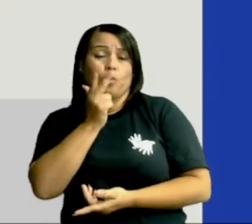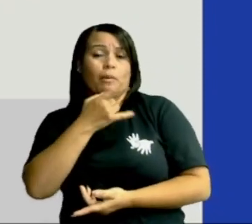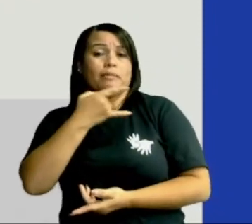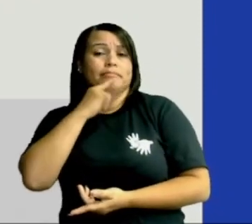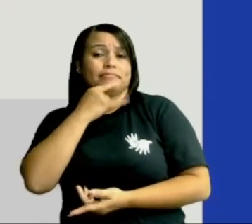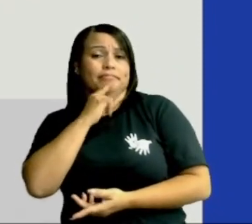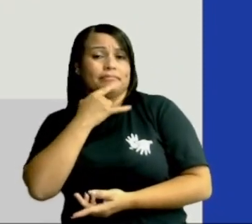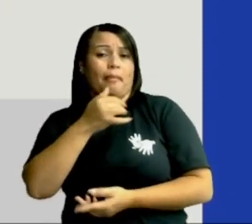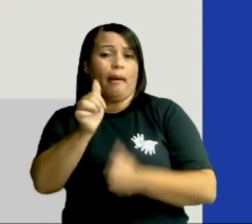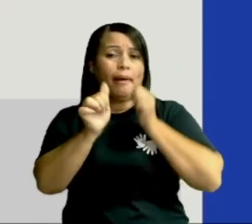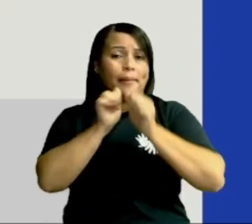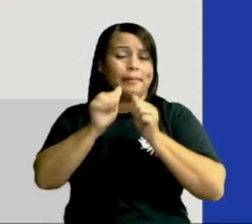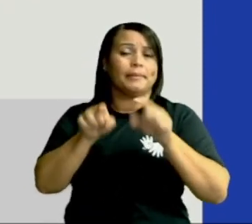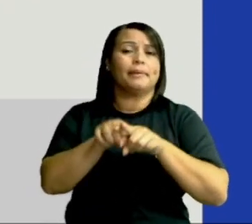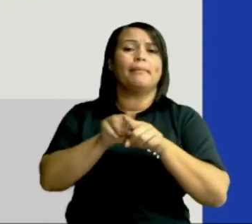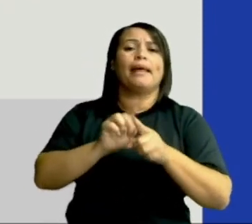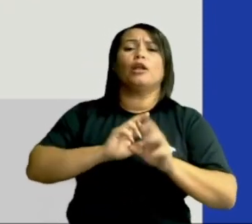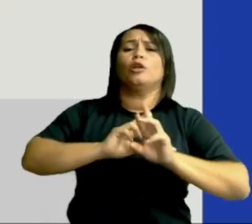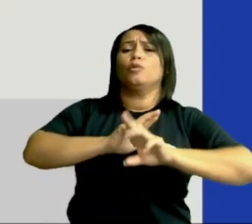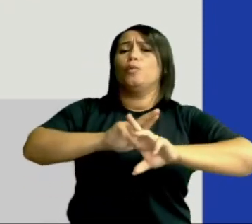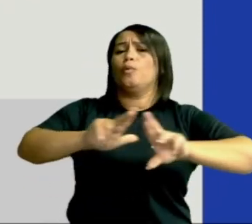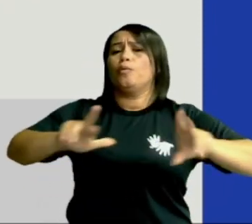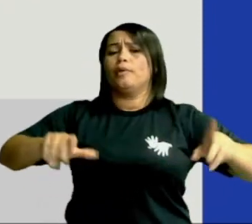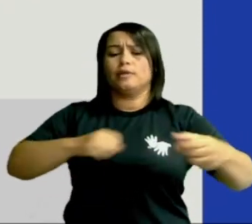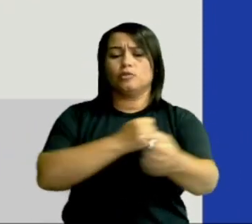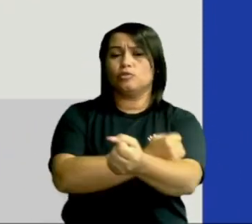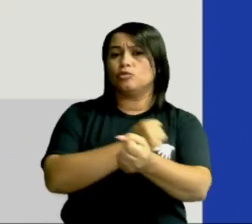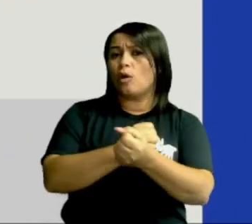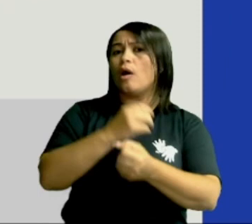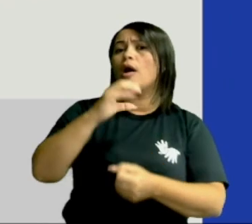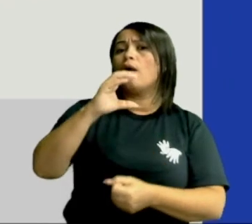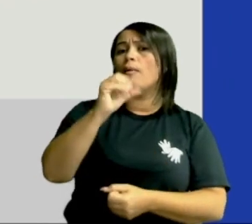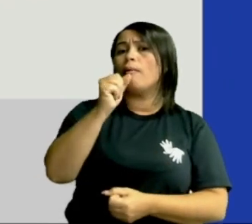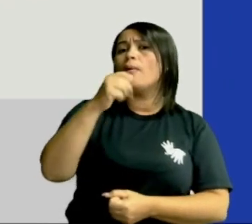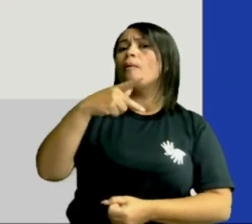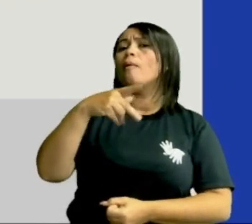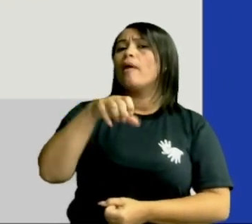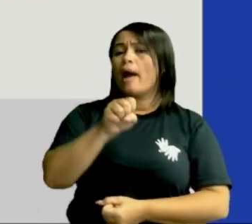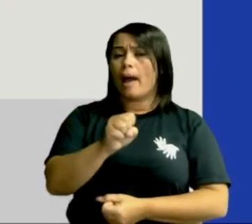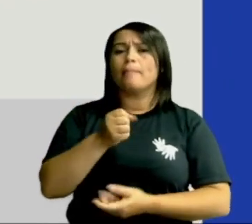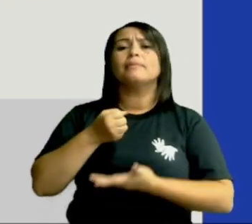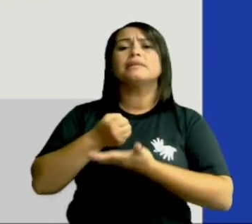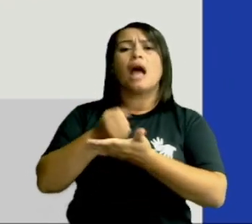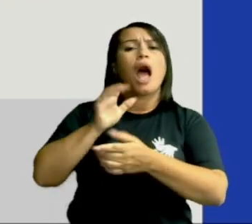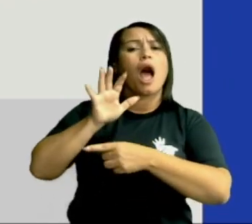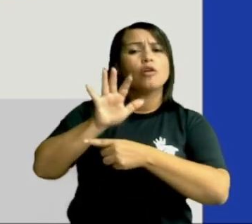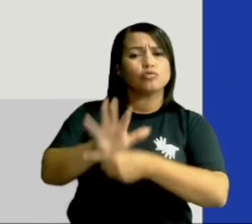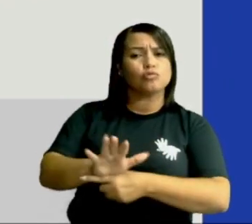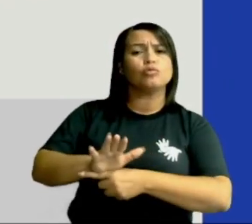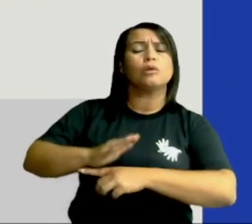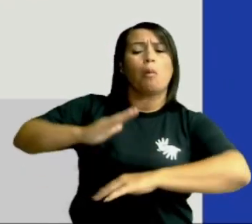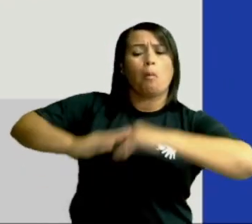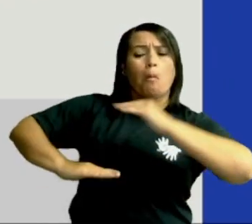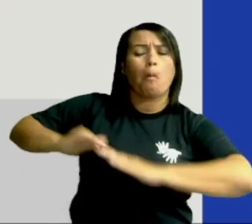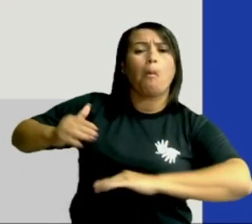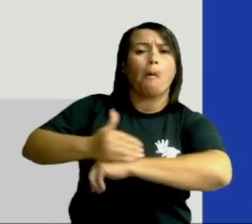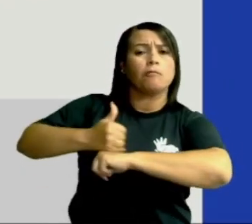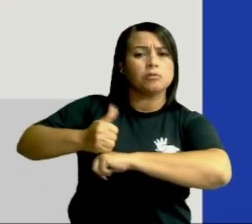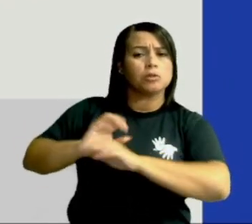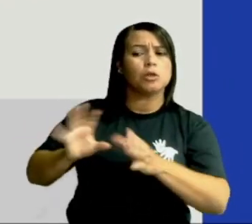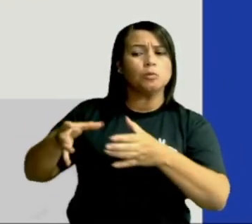tipo de droga, o CAPS ajuda com profissionais capacitados, com equipe